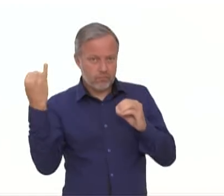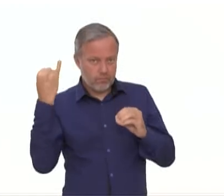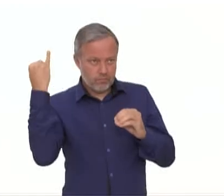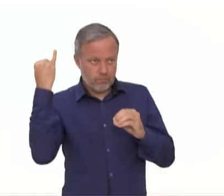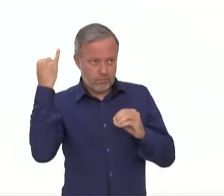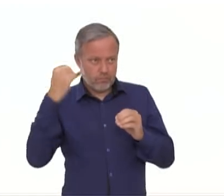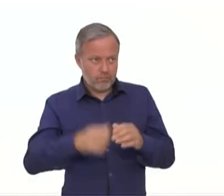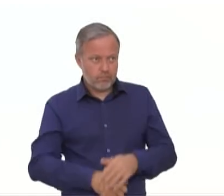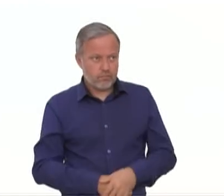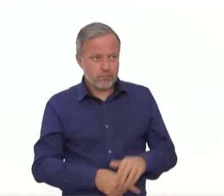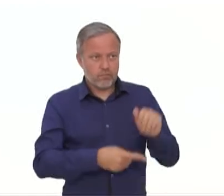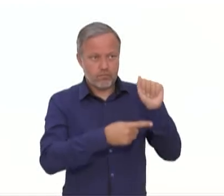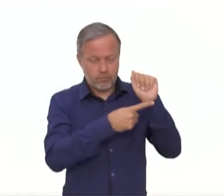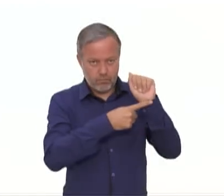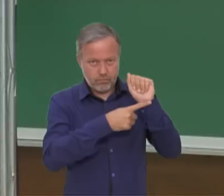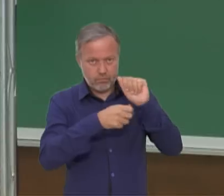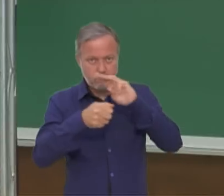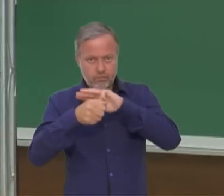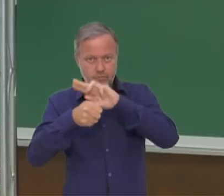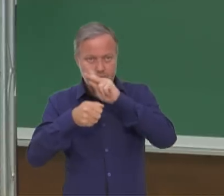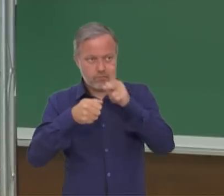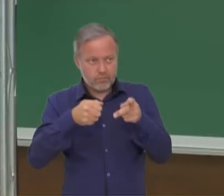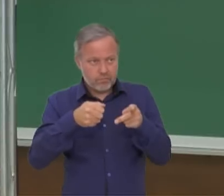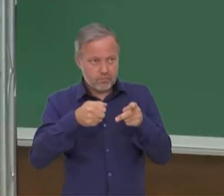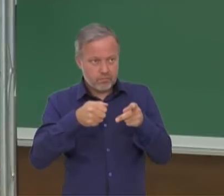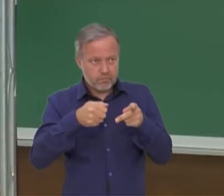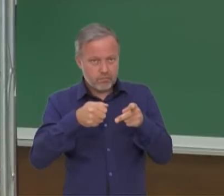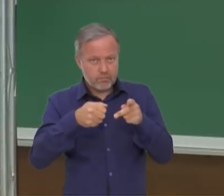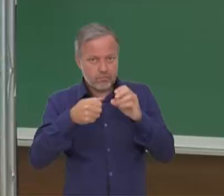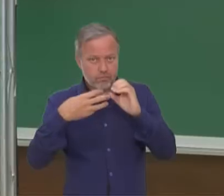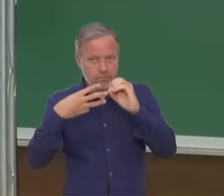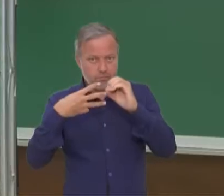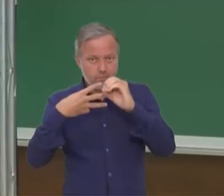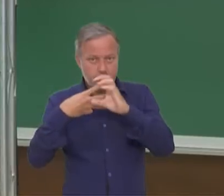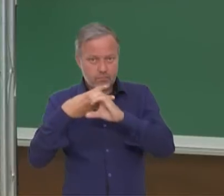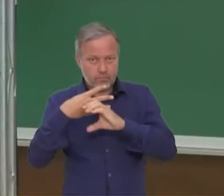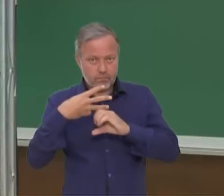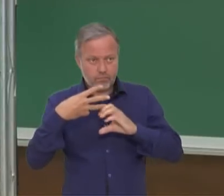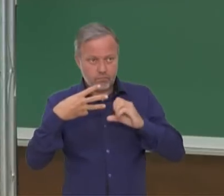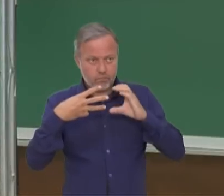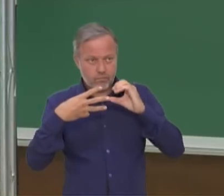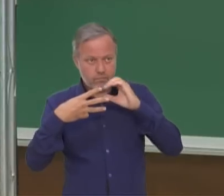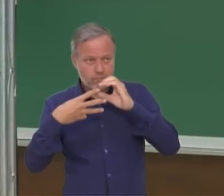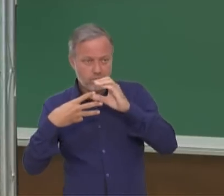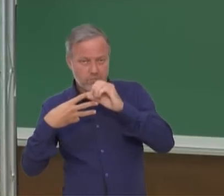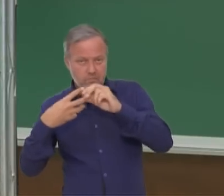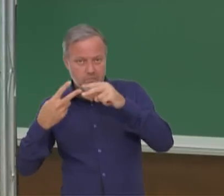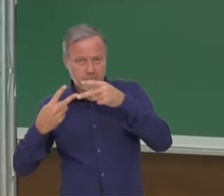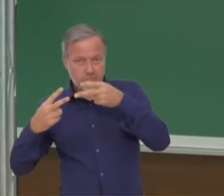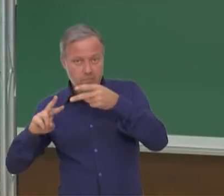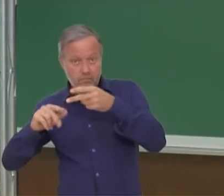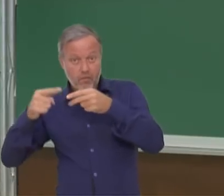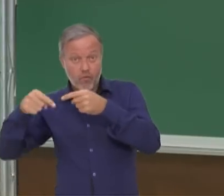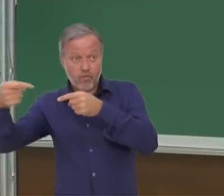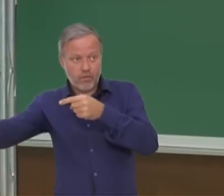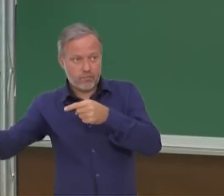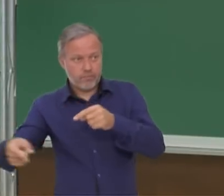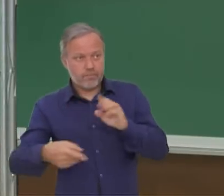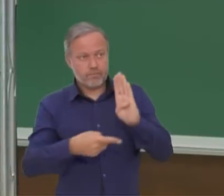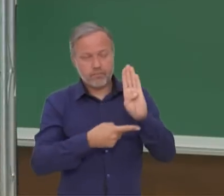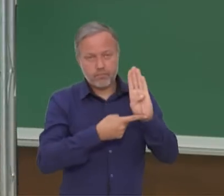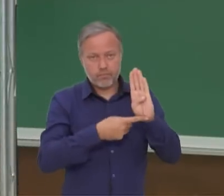há pouco comigo. Letra A, membrana plasmática, citoplasma e material hereditário. Letra B, membrana